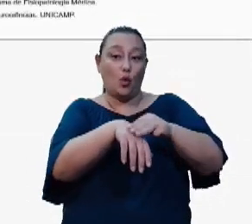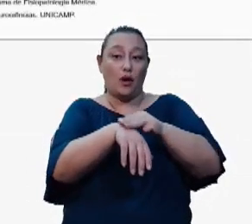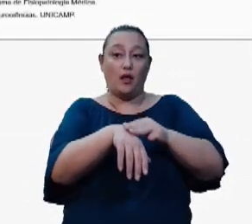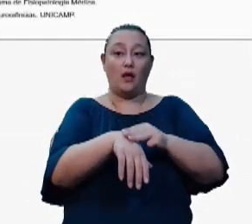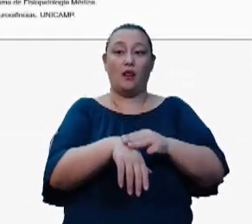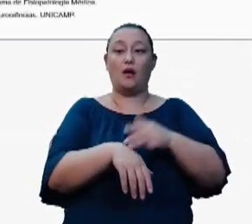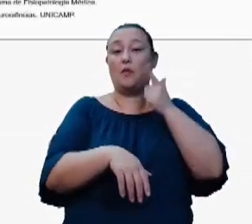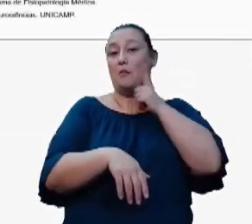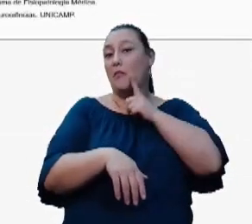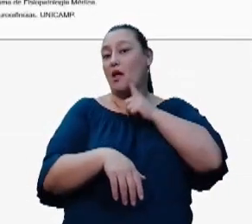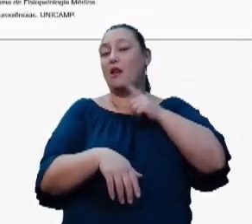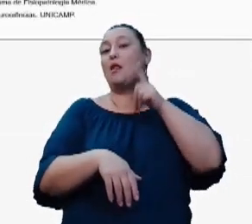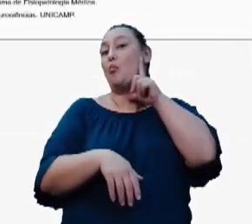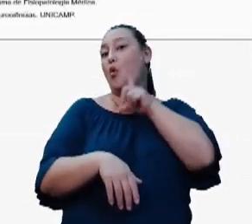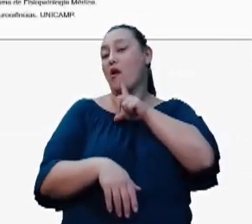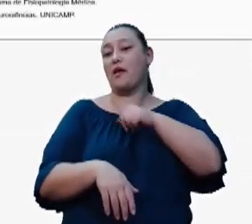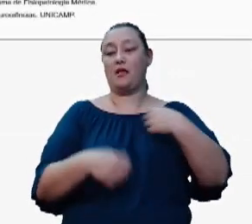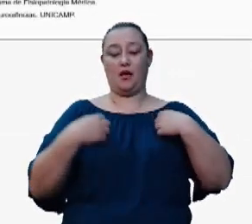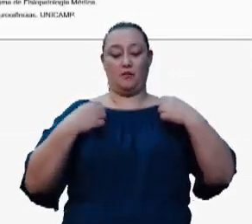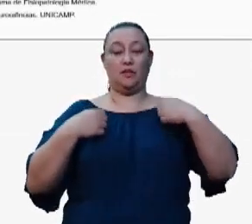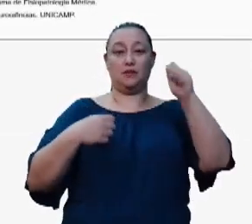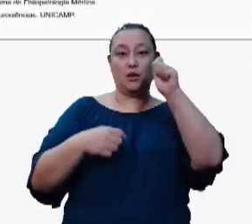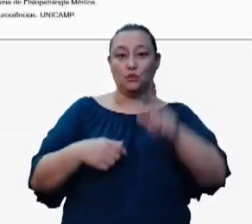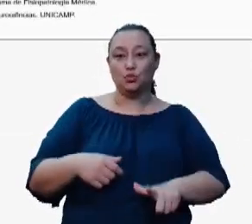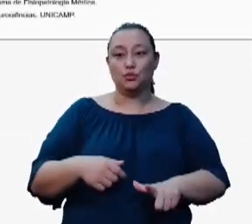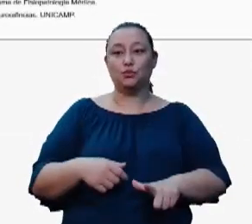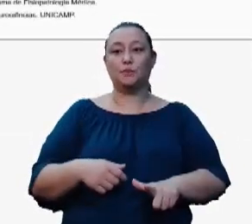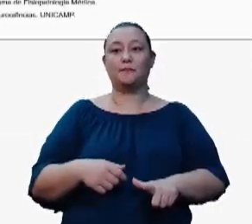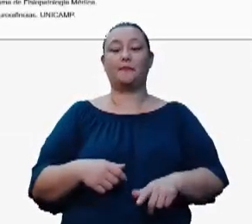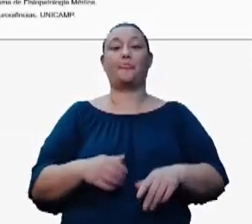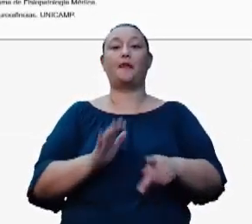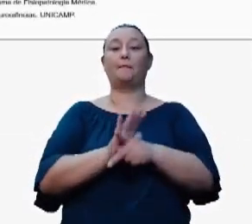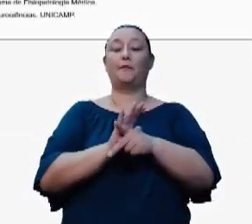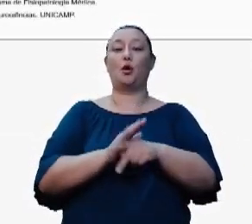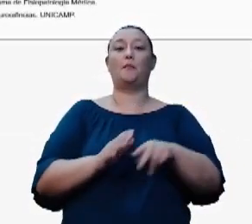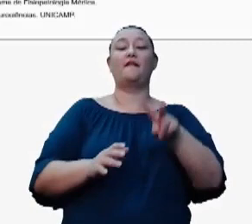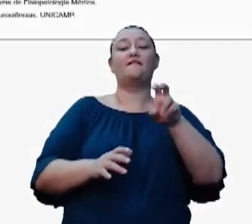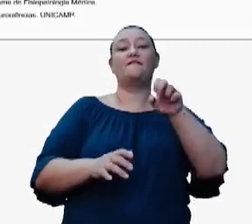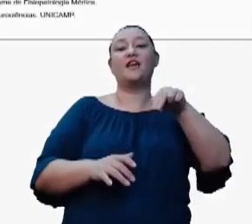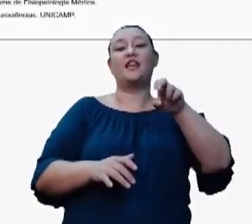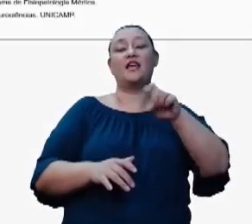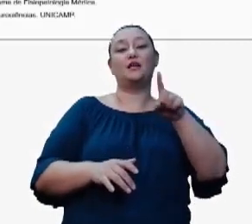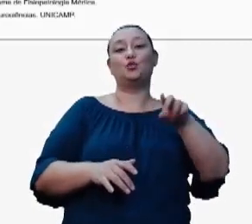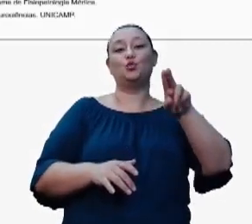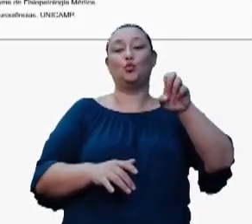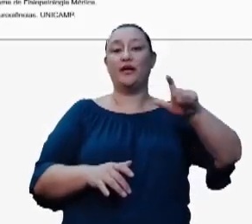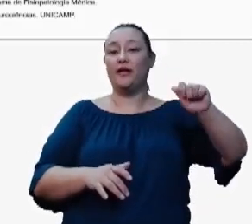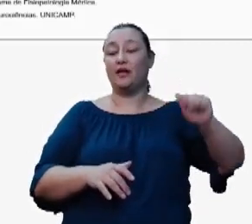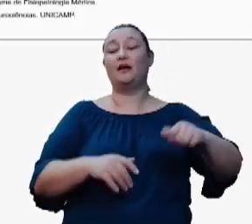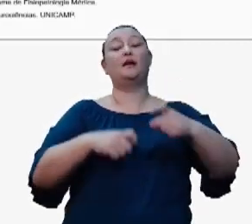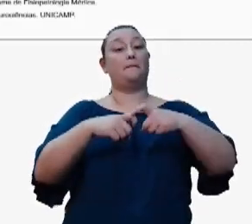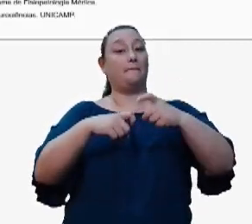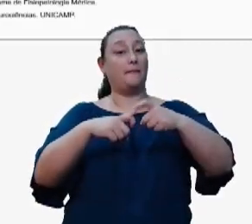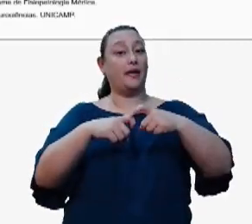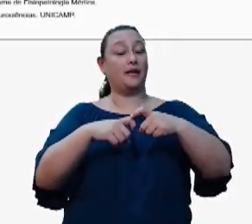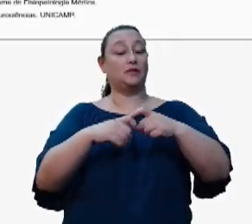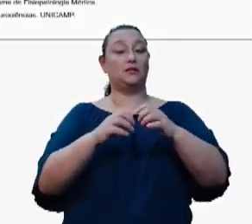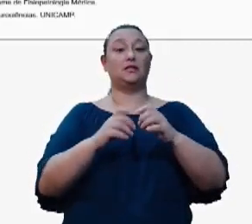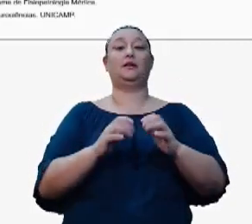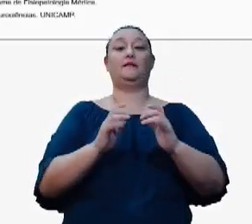morena, visto uma camisa azul, sou de nacionalidade venezuelana, sou médica especialista em